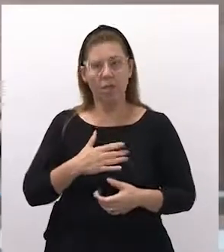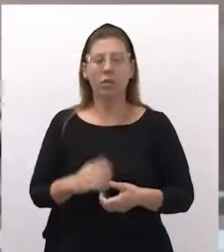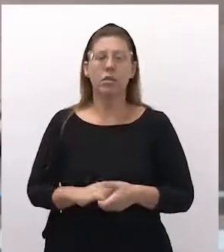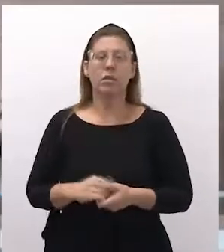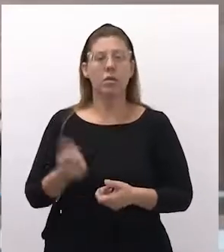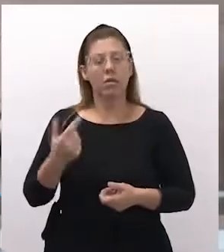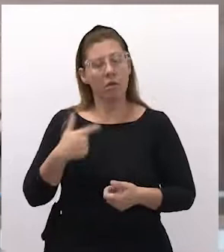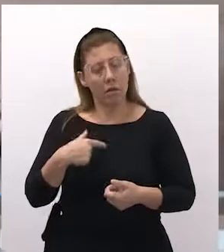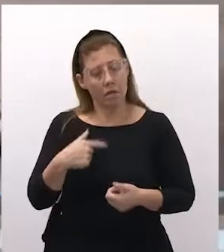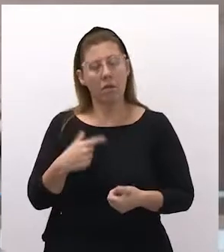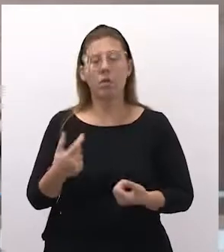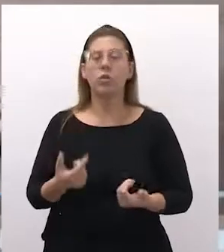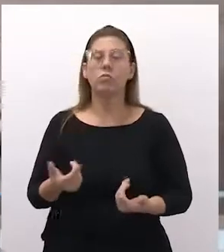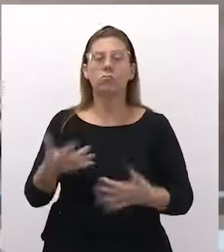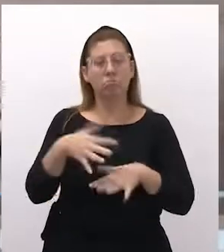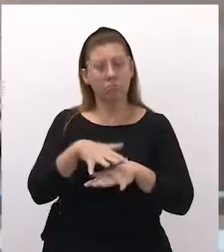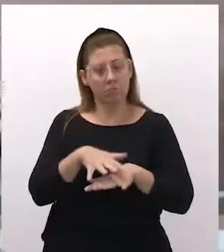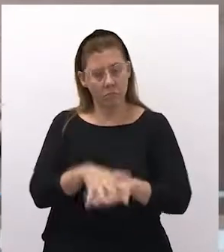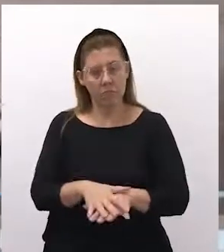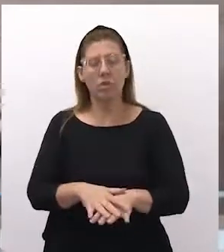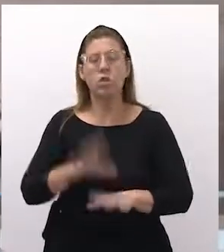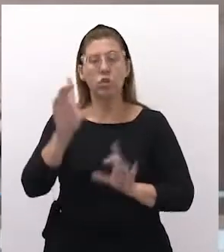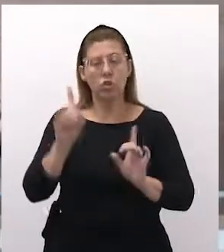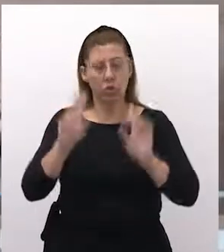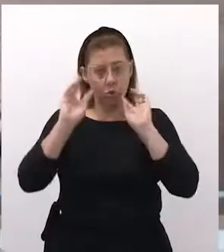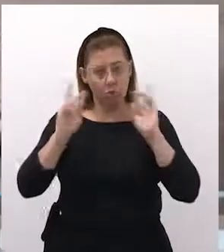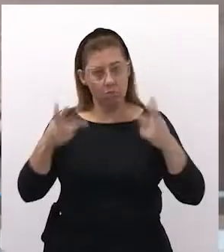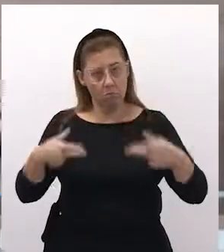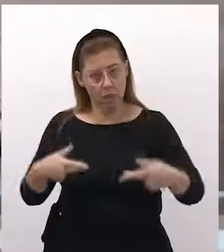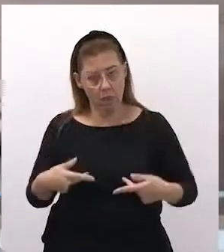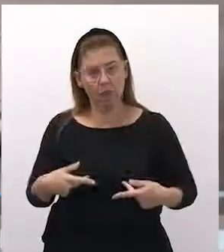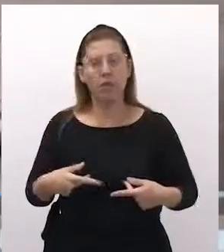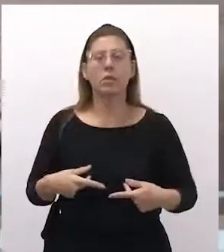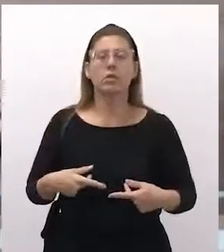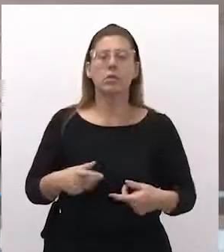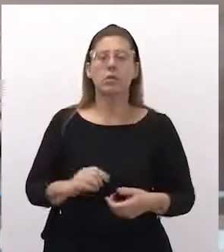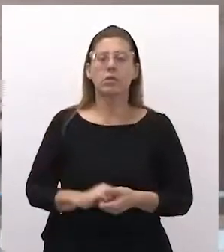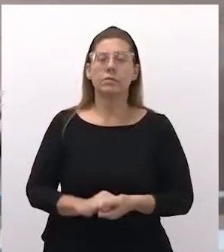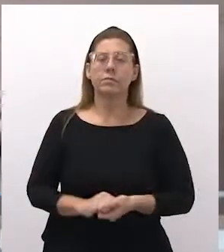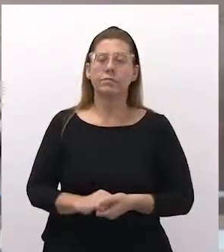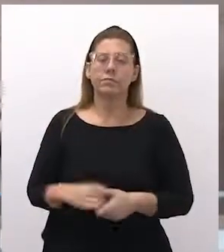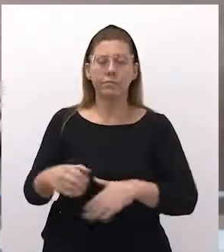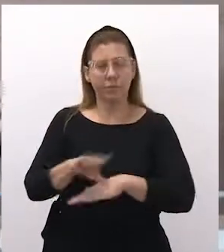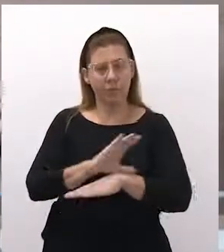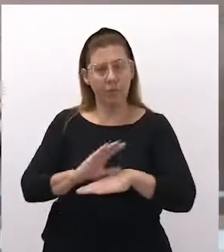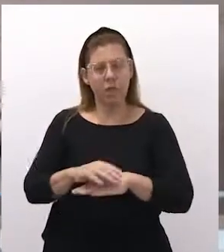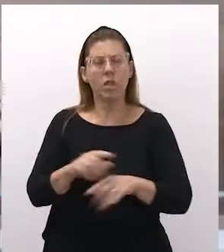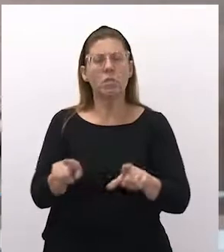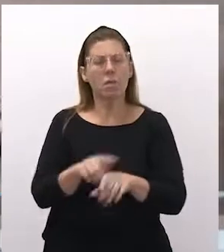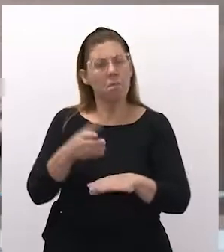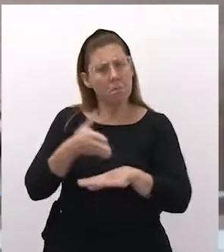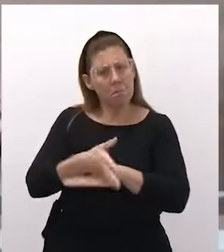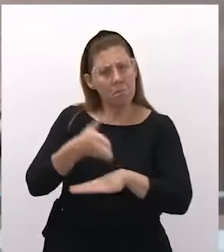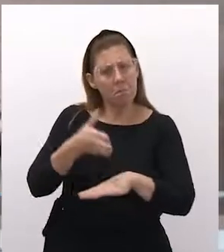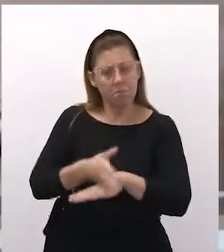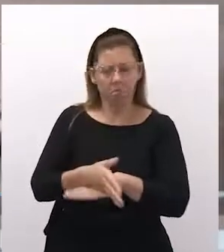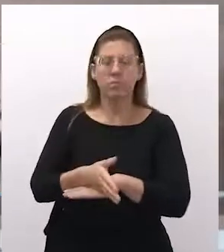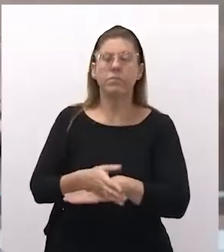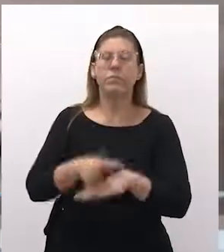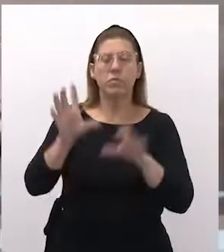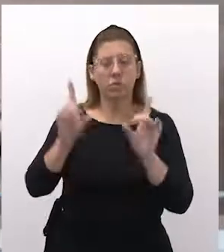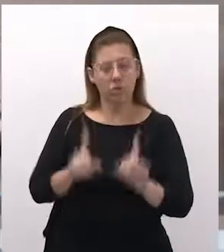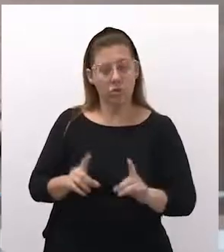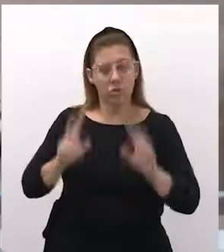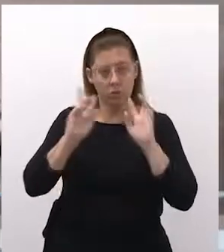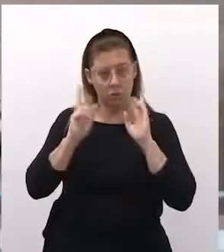integro a Comissão de Direitos Humanos da ANAMATRA, que é a nossa Associação Nacional dos Juízes. Também participei da Comissão de Direitos Humanos do